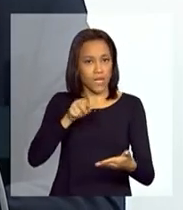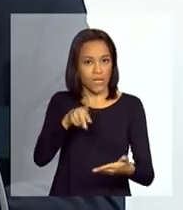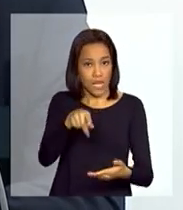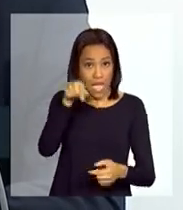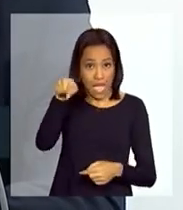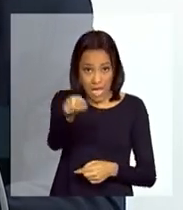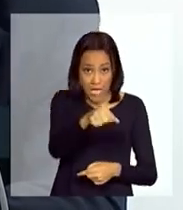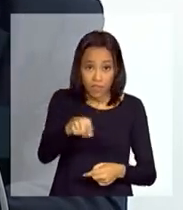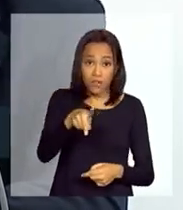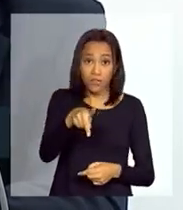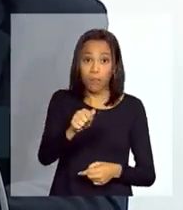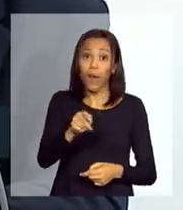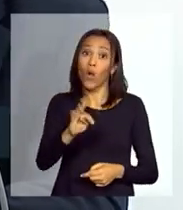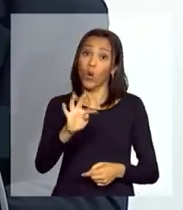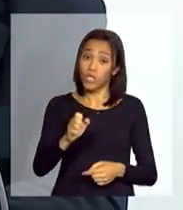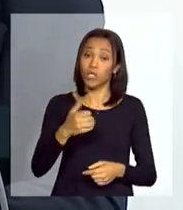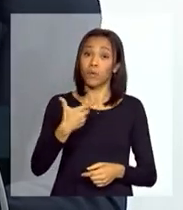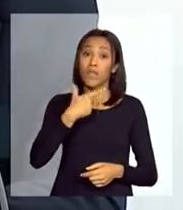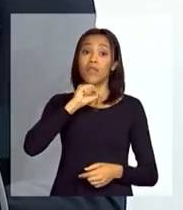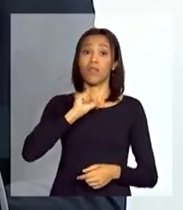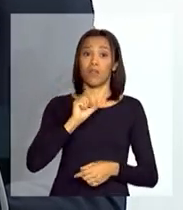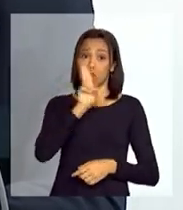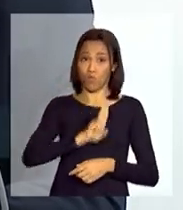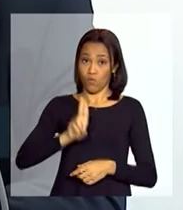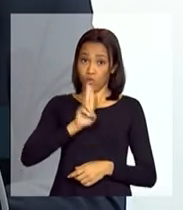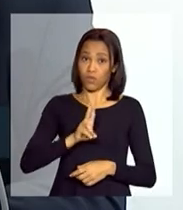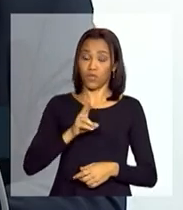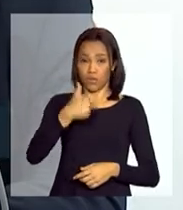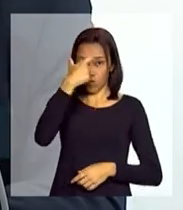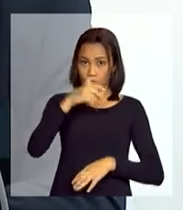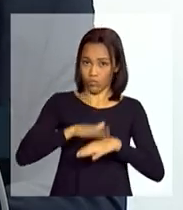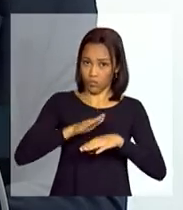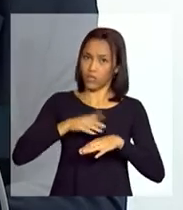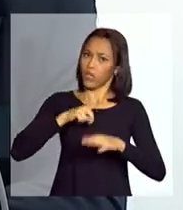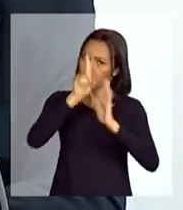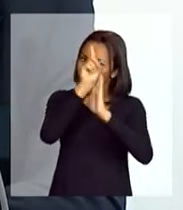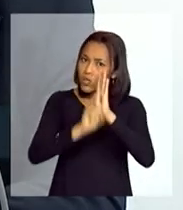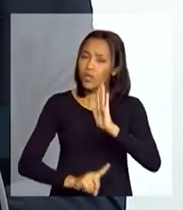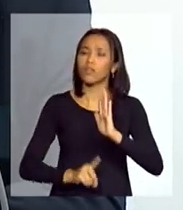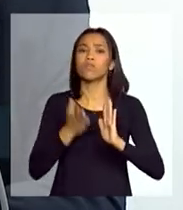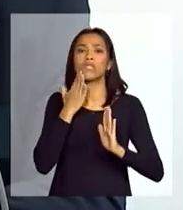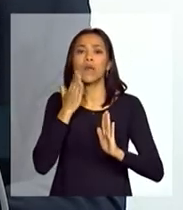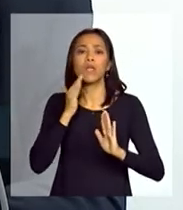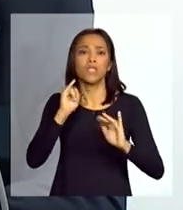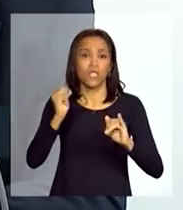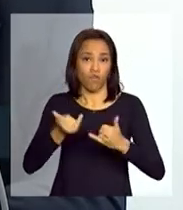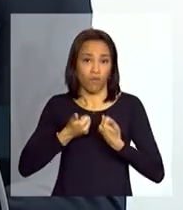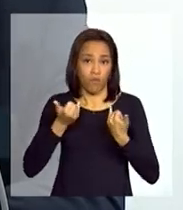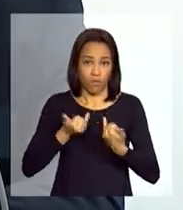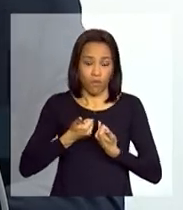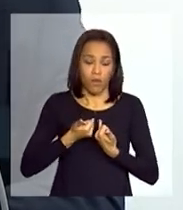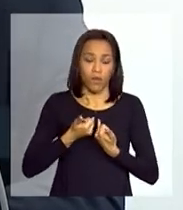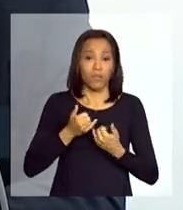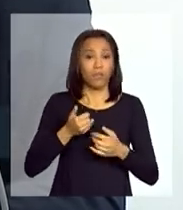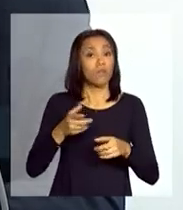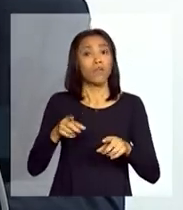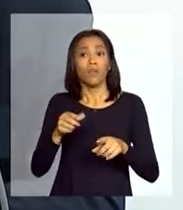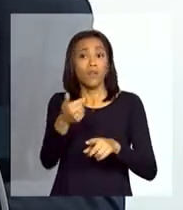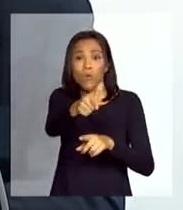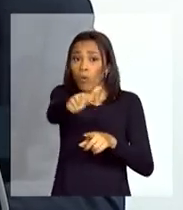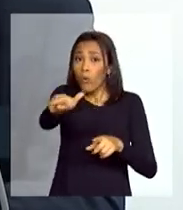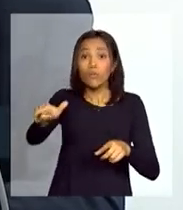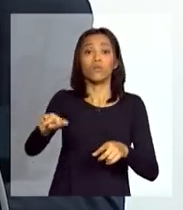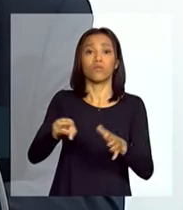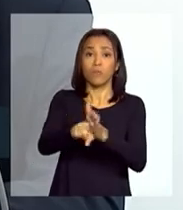então é o consumidor Aí sim tem condição de exercer e quantos os outros ele